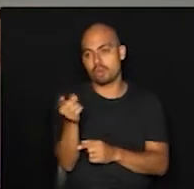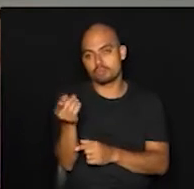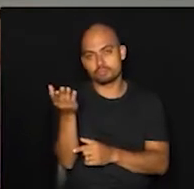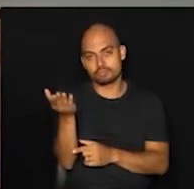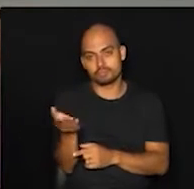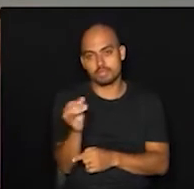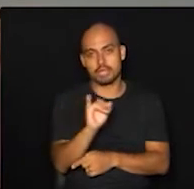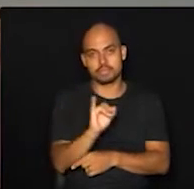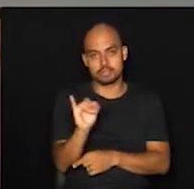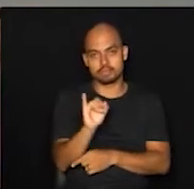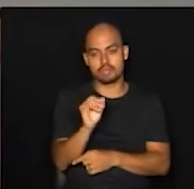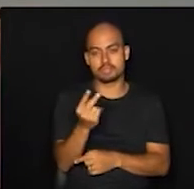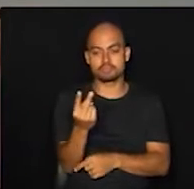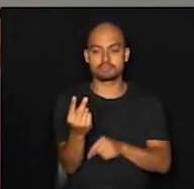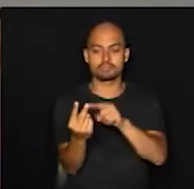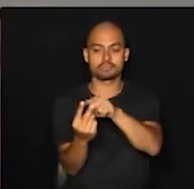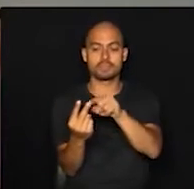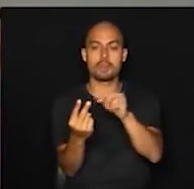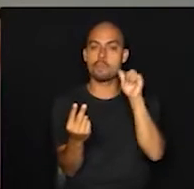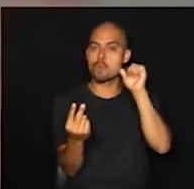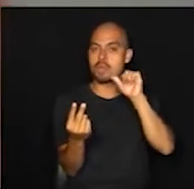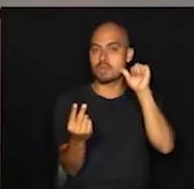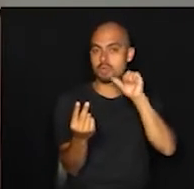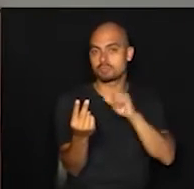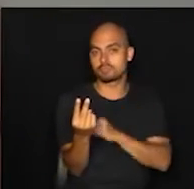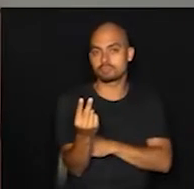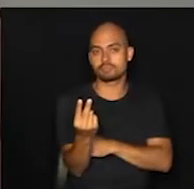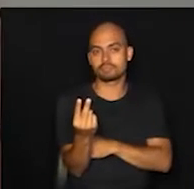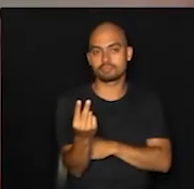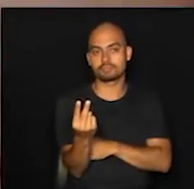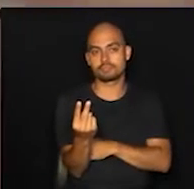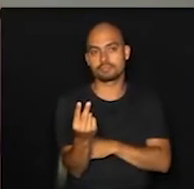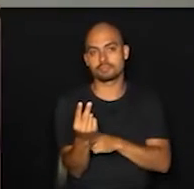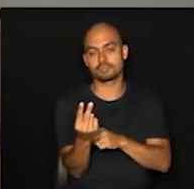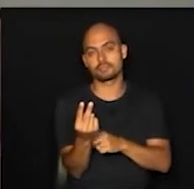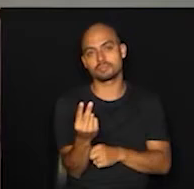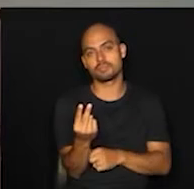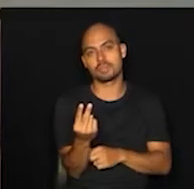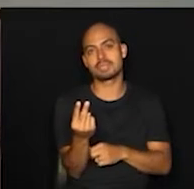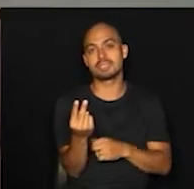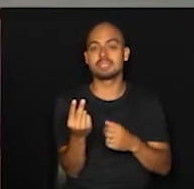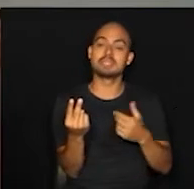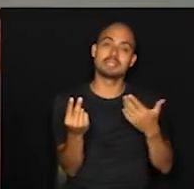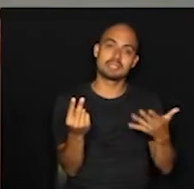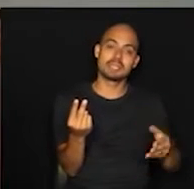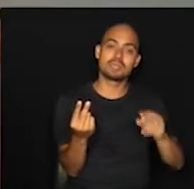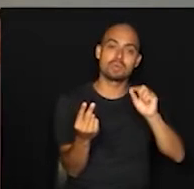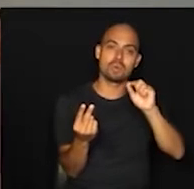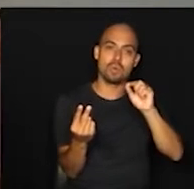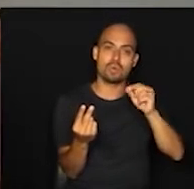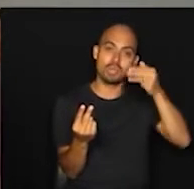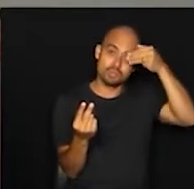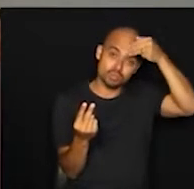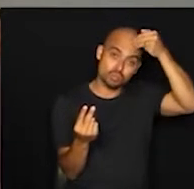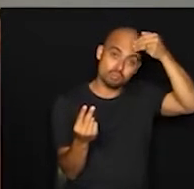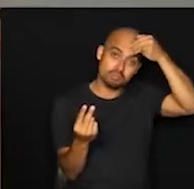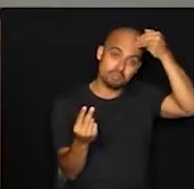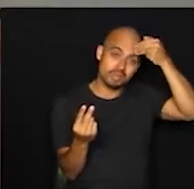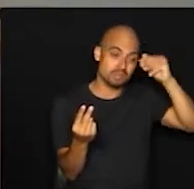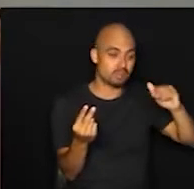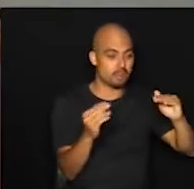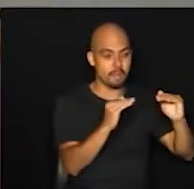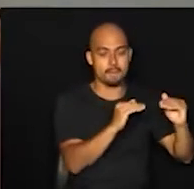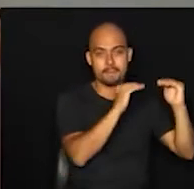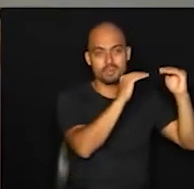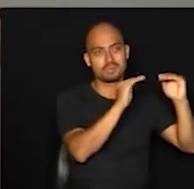irmã. Só tinham duas herdeiras para Dom Pedro II. Na linha sucessória, seguiriam os sobrinhos de Dom Pedro II. Então, Dona Isabel era